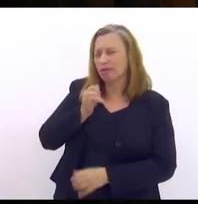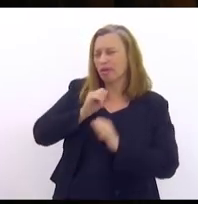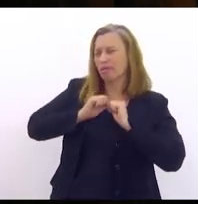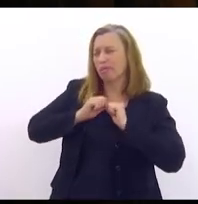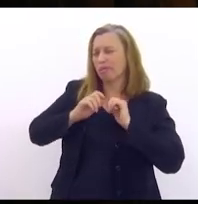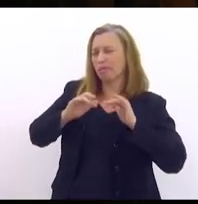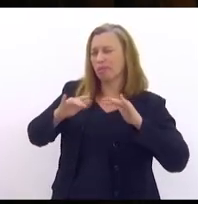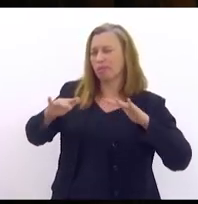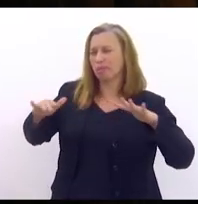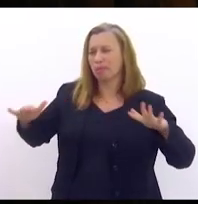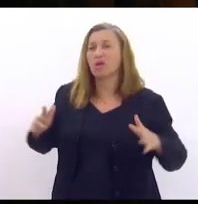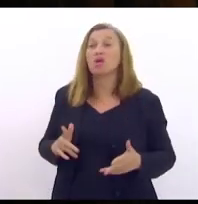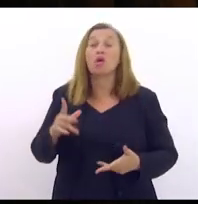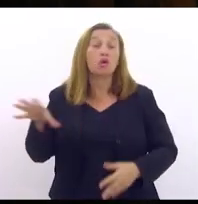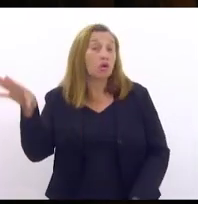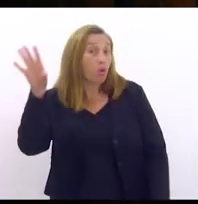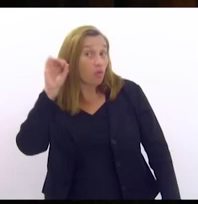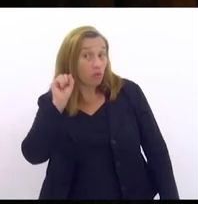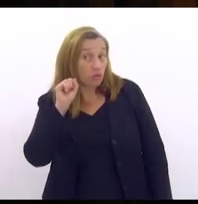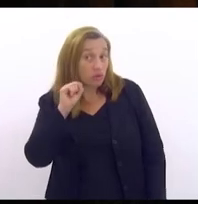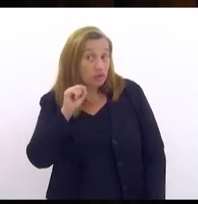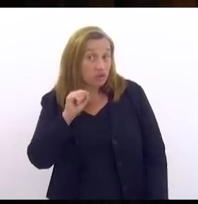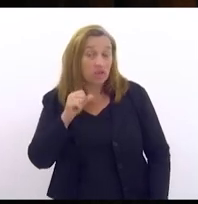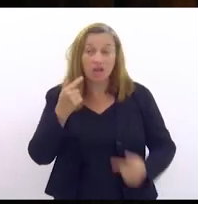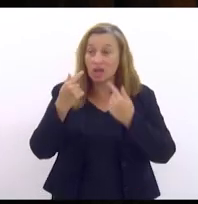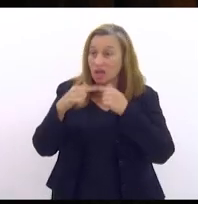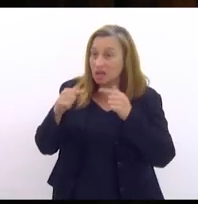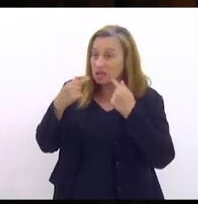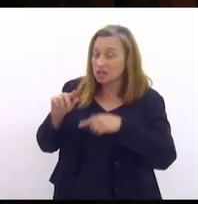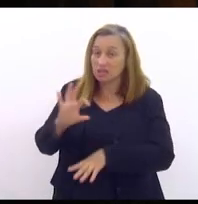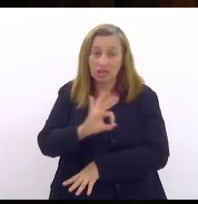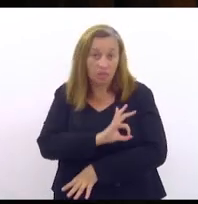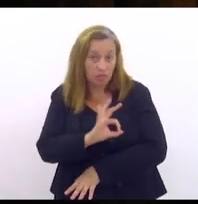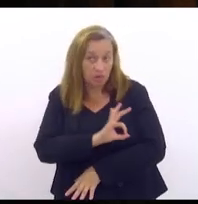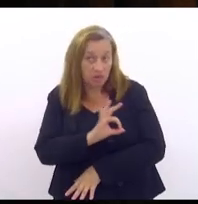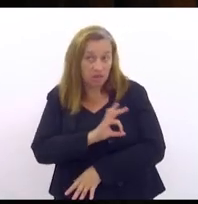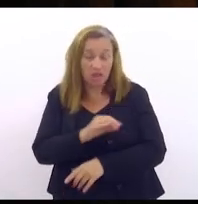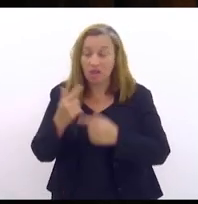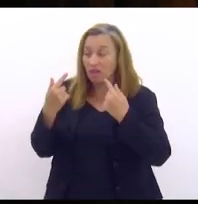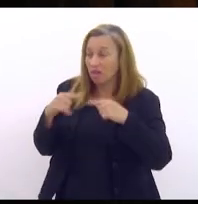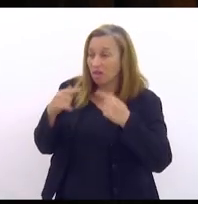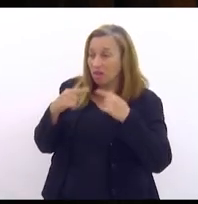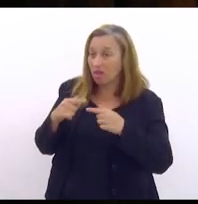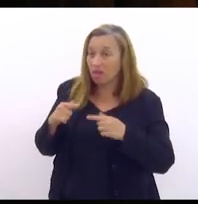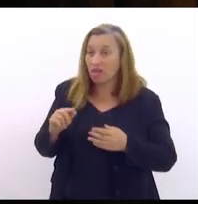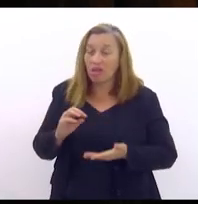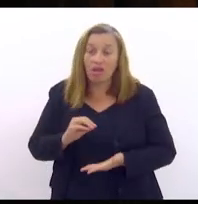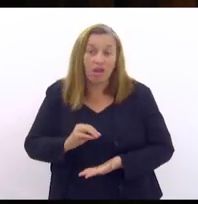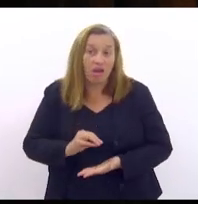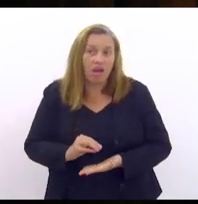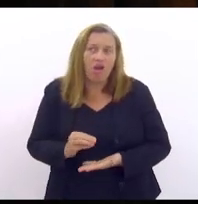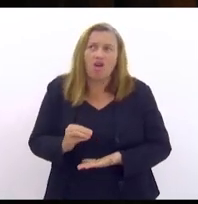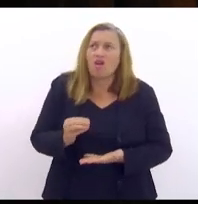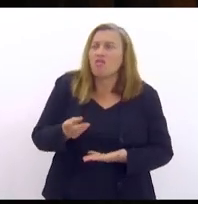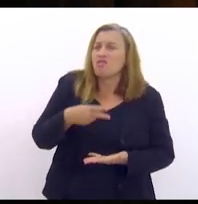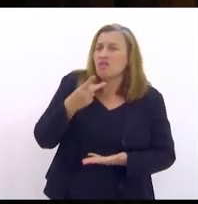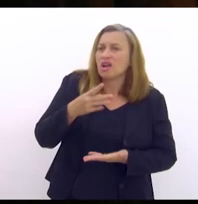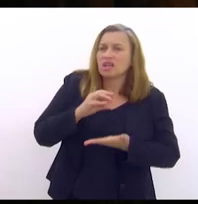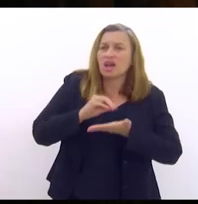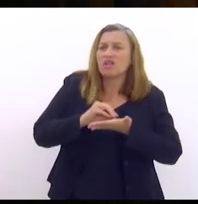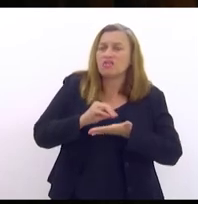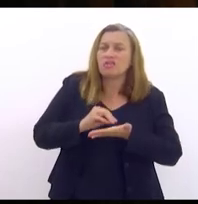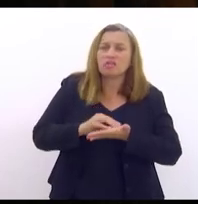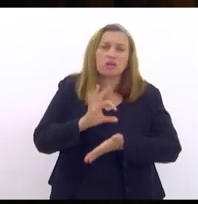disseminando, como foi o que ouvimos, as críticas à polícia, as críticas à ausência, suposta ausência da polícia